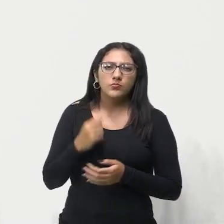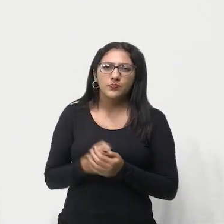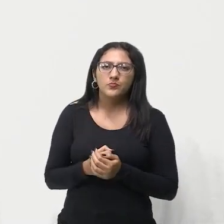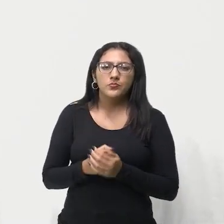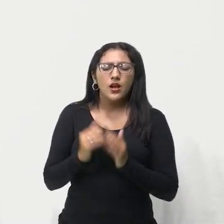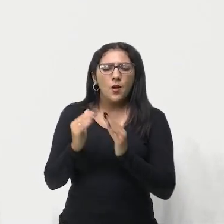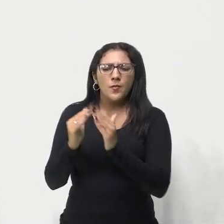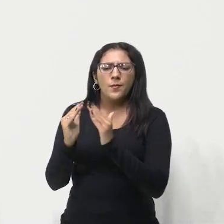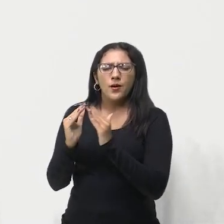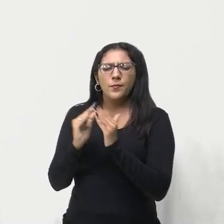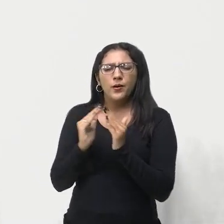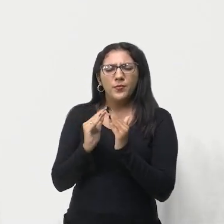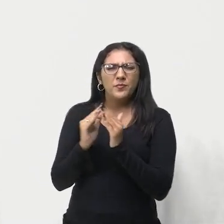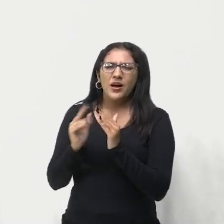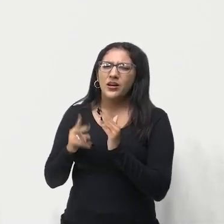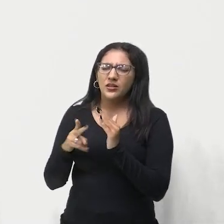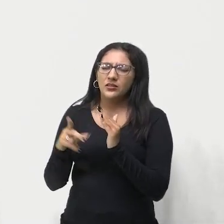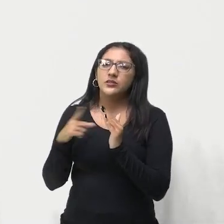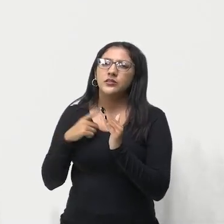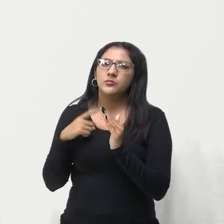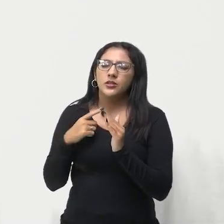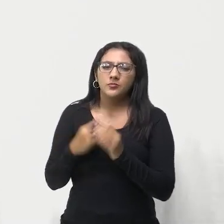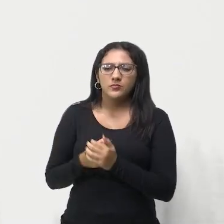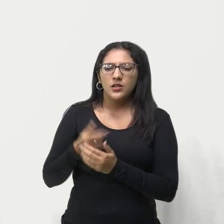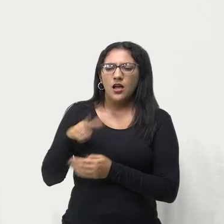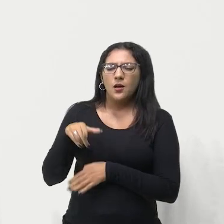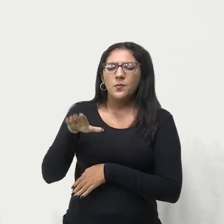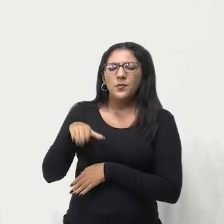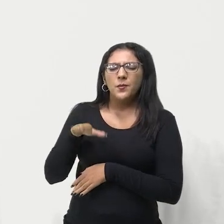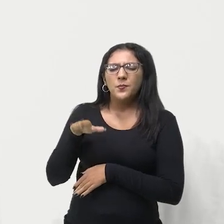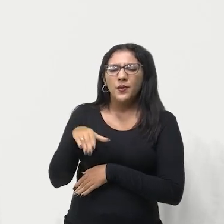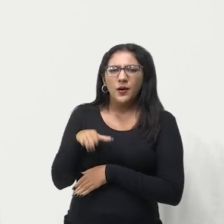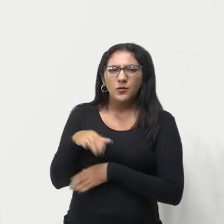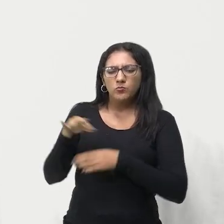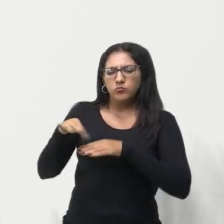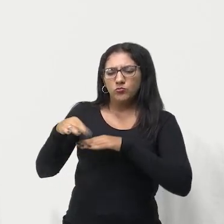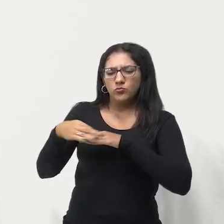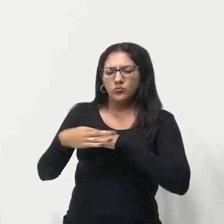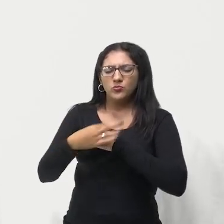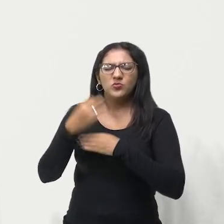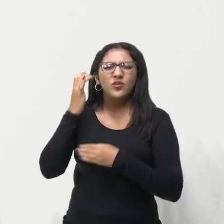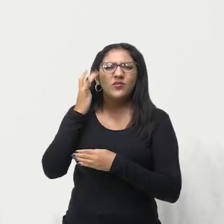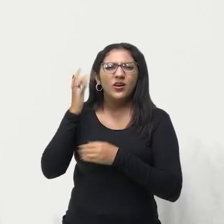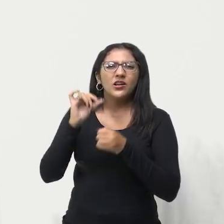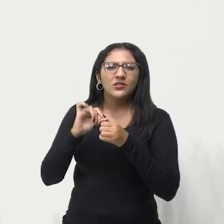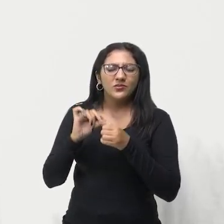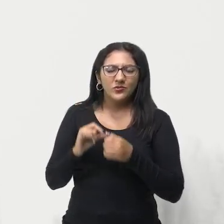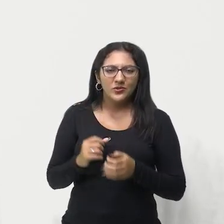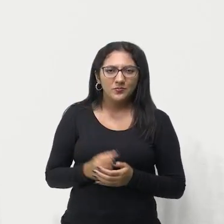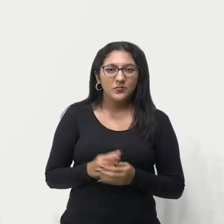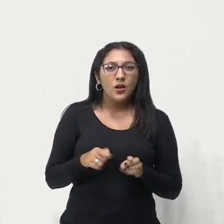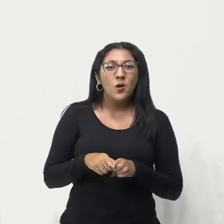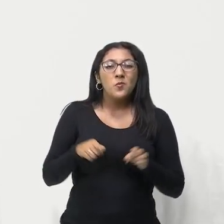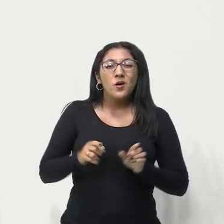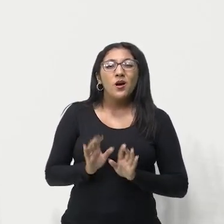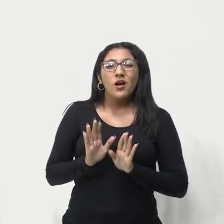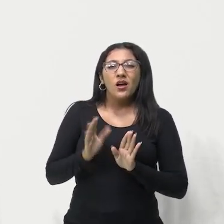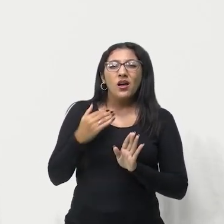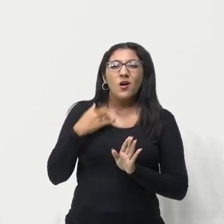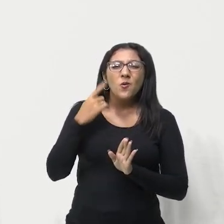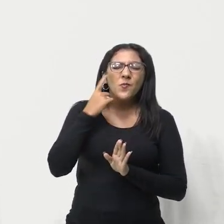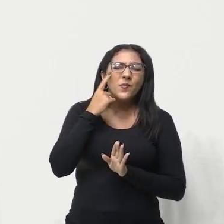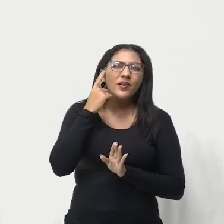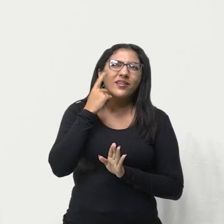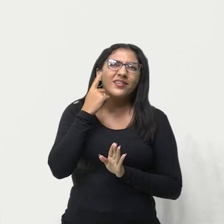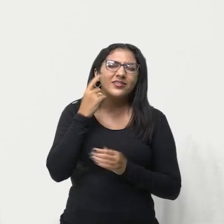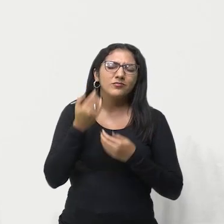todo barraco tem. Não custa muito dinheiro, nem custa fazer também. Mas eu quero guardar